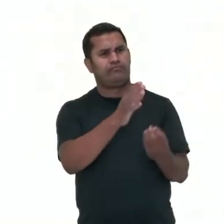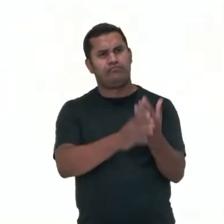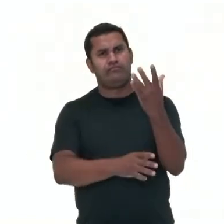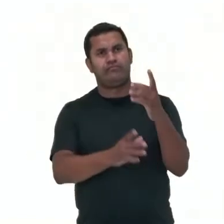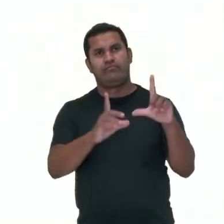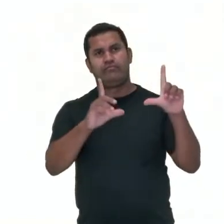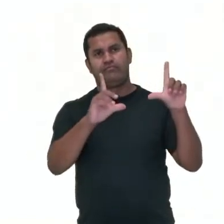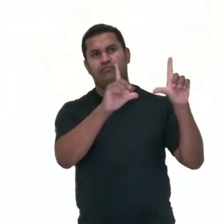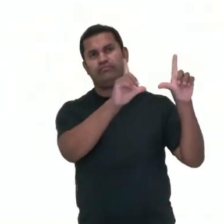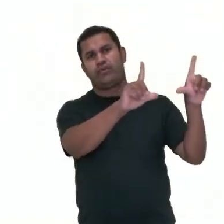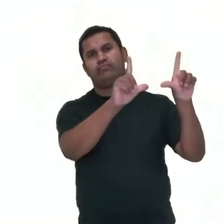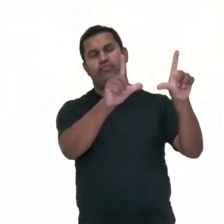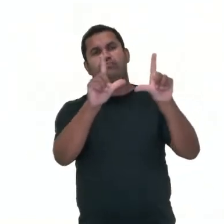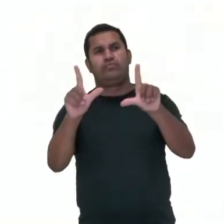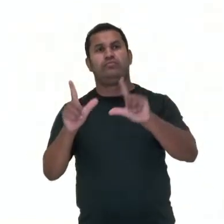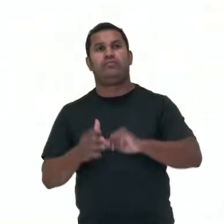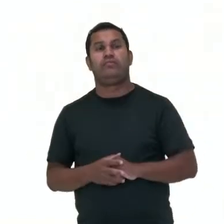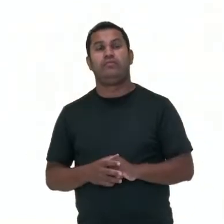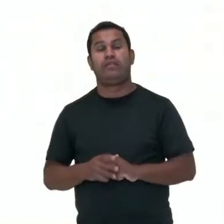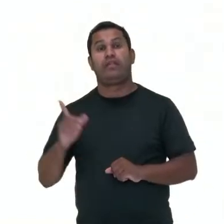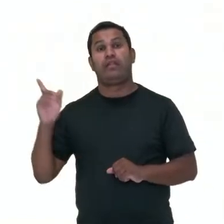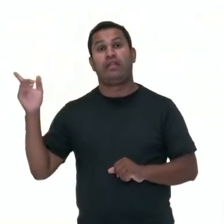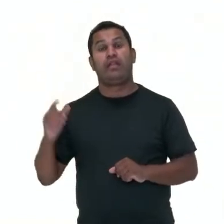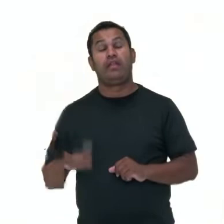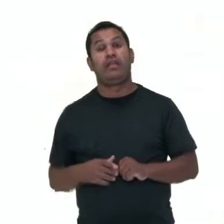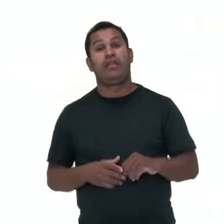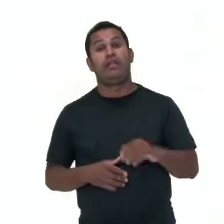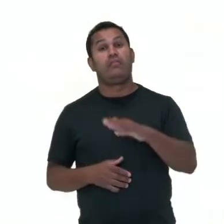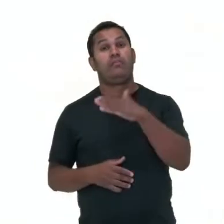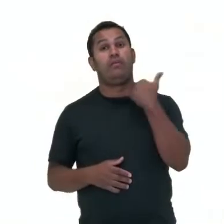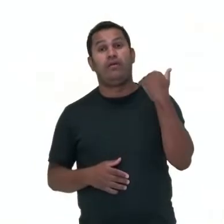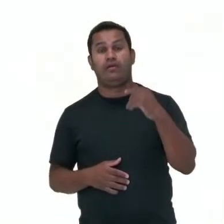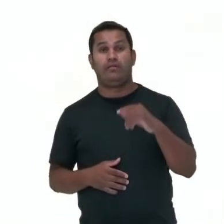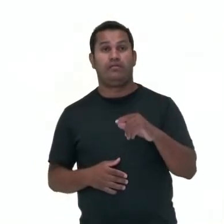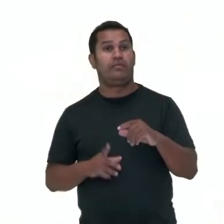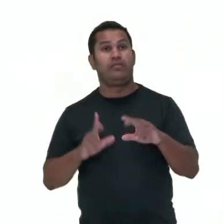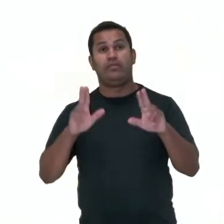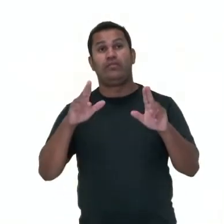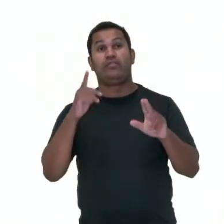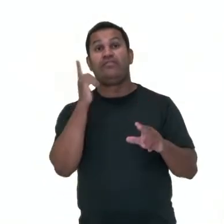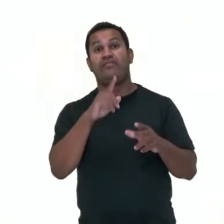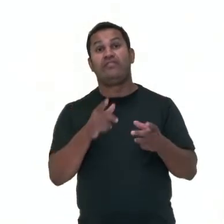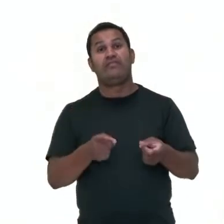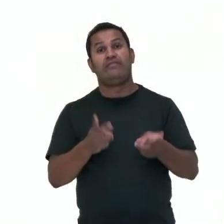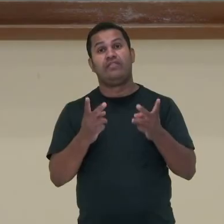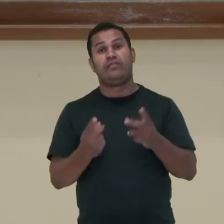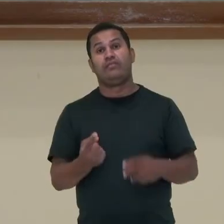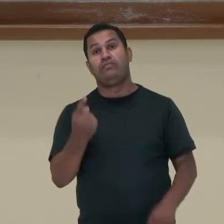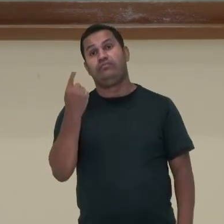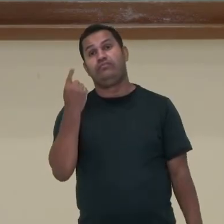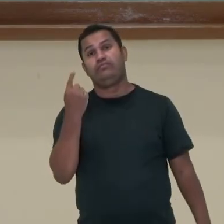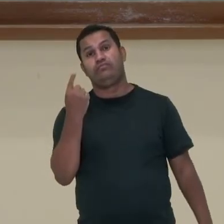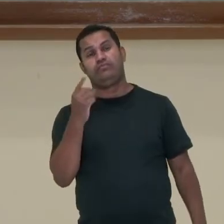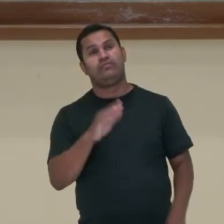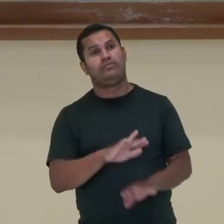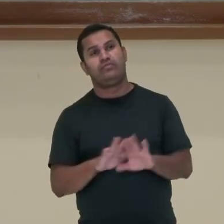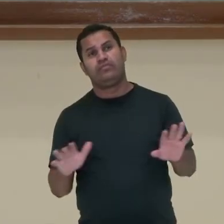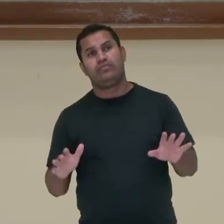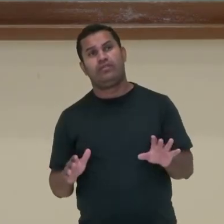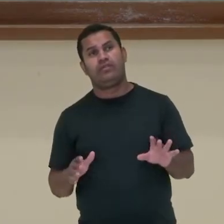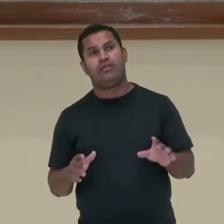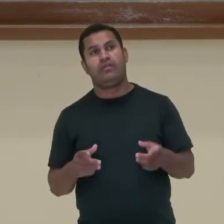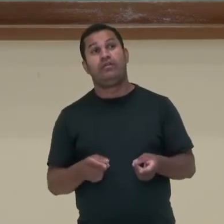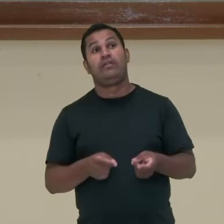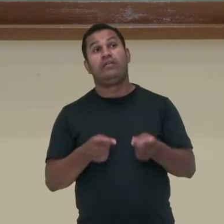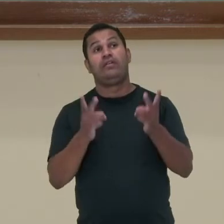reconhecimento após sua morte, vendeu somente um quadro em vida. Ele vendeu somente o quadro Vinha Vermelha, único quadro, e ele vendeu porque o irmão